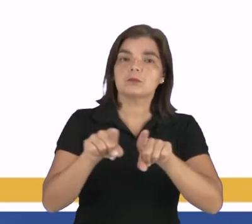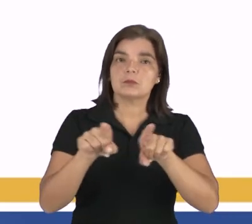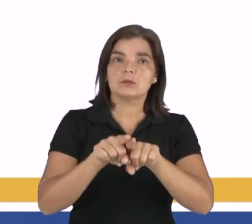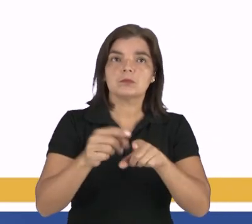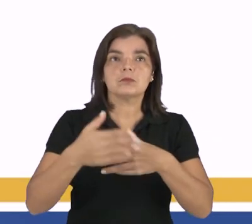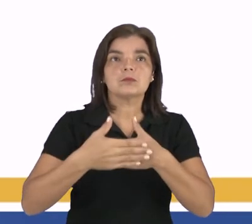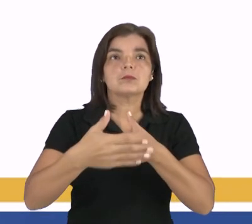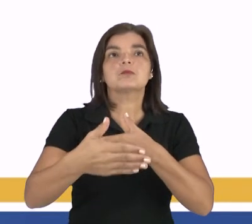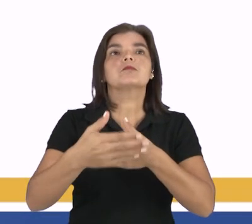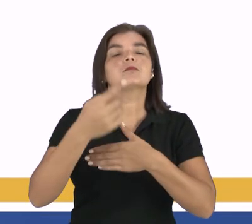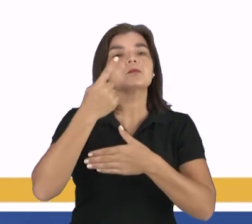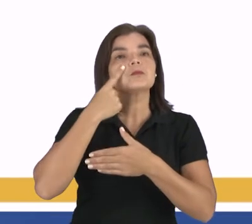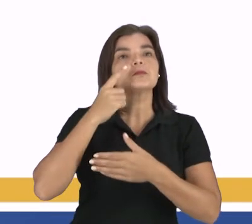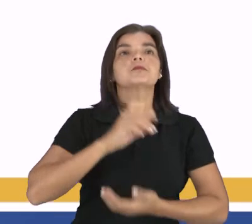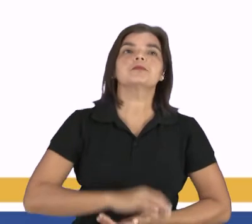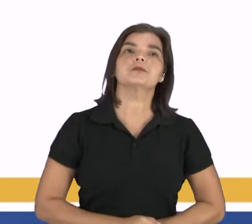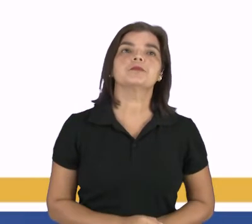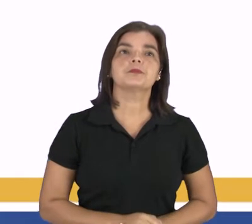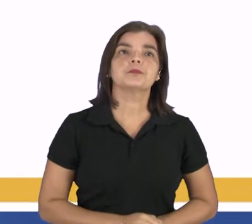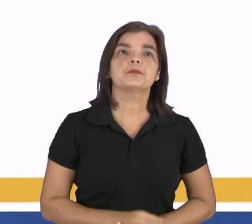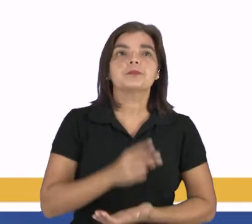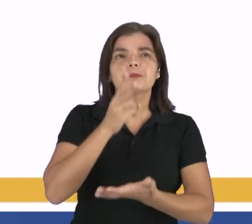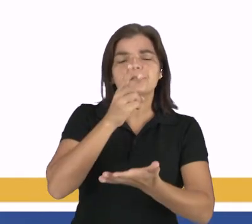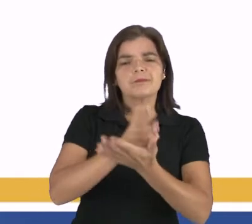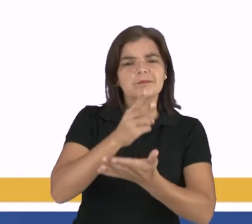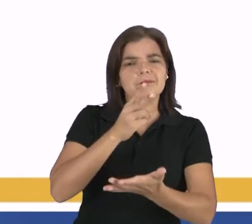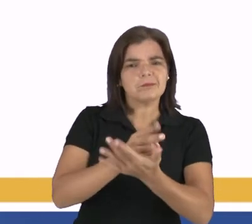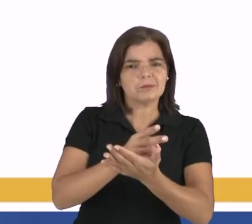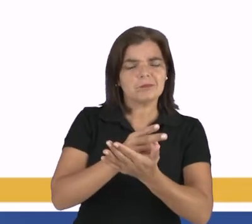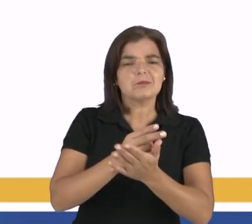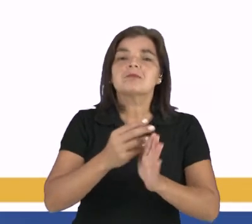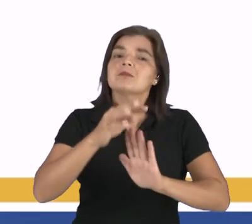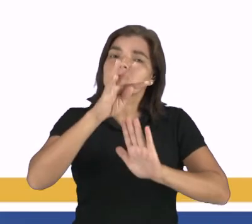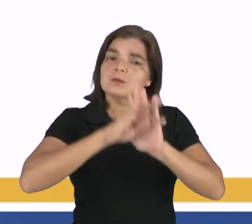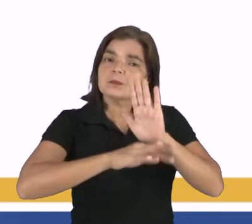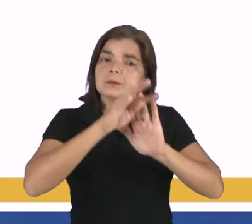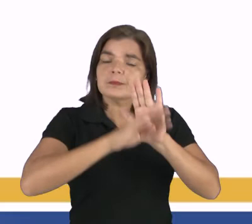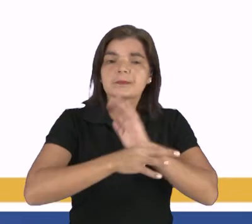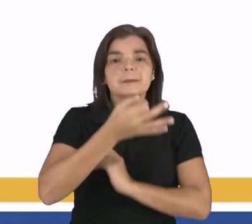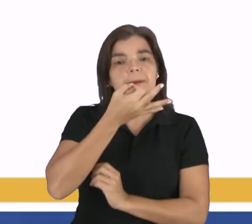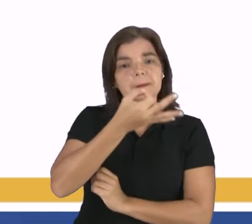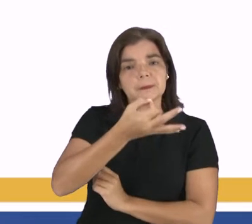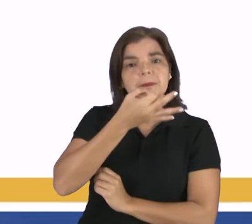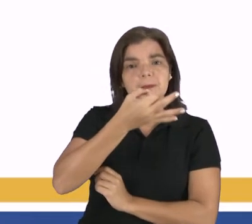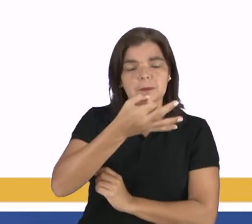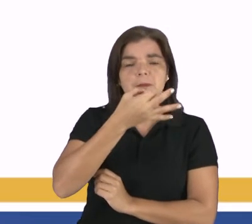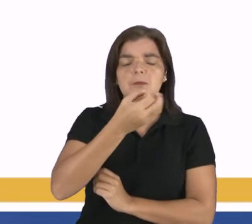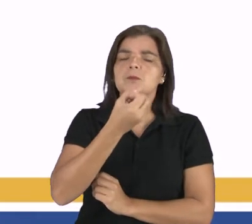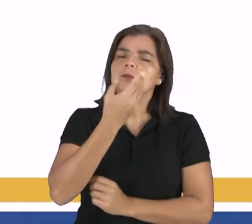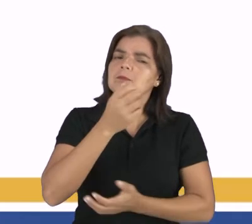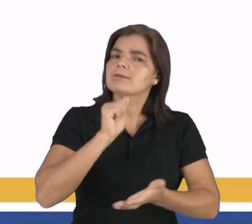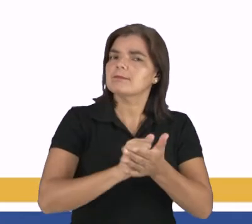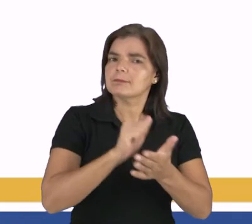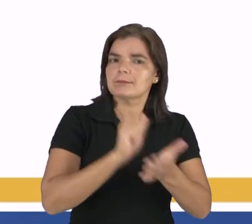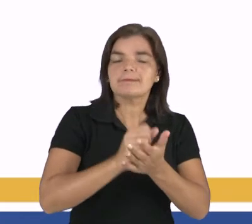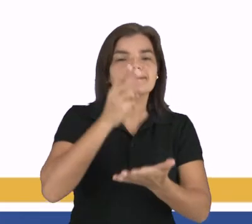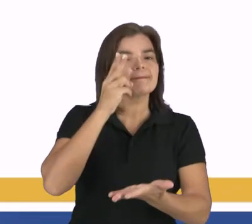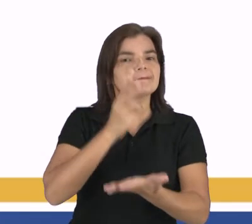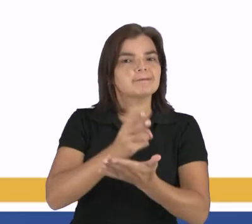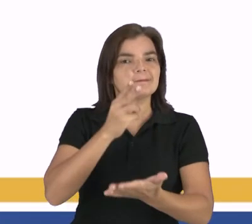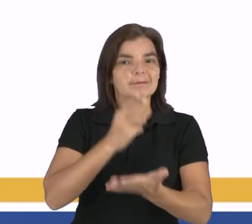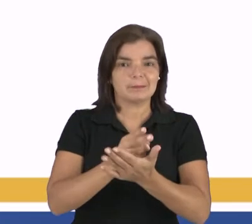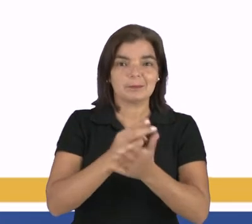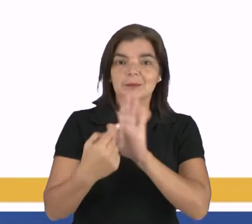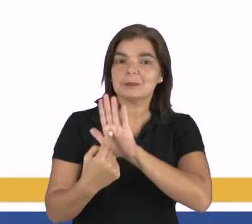aqui adiante a gente vai ver o seguinte: sempre quando se vê um texto de opinião, e quando ele é bem escrito, ele sempre vai aparecer